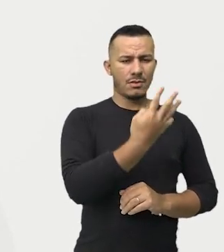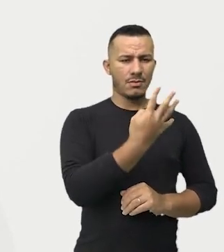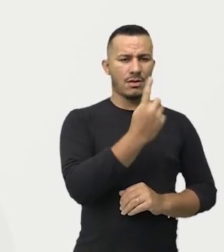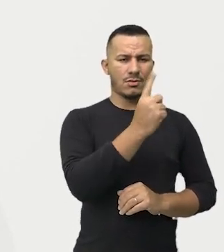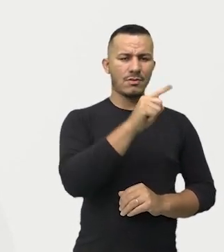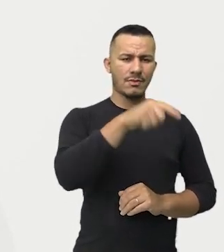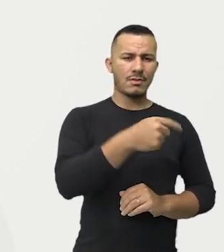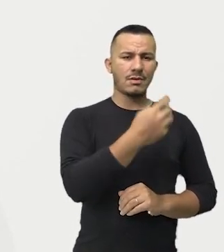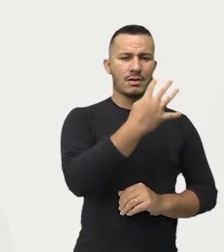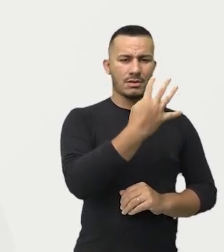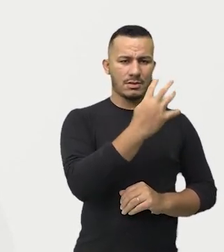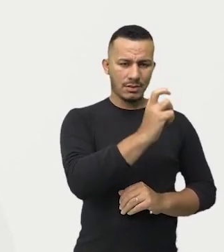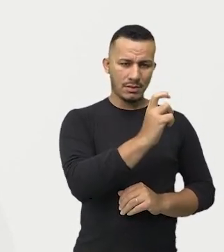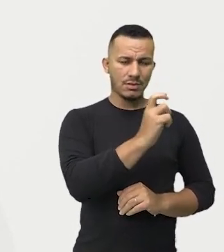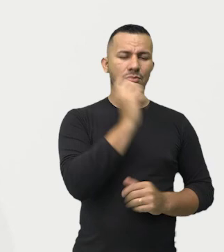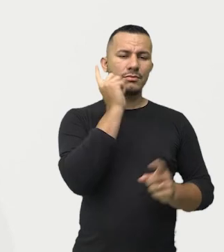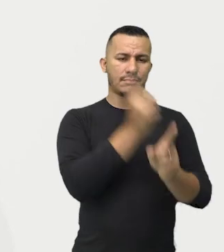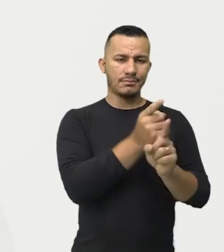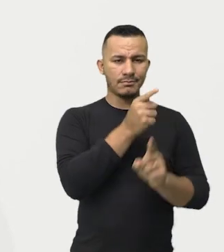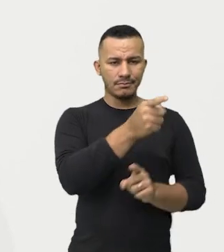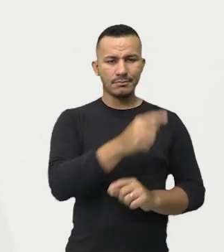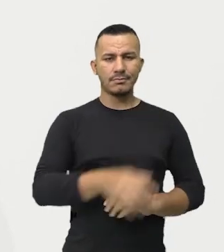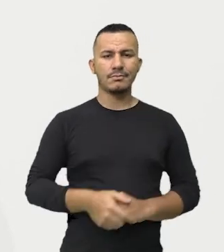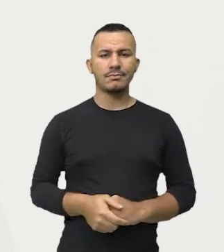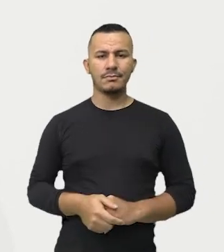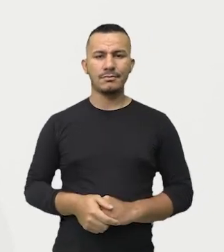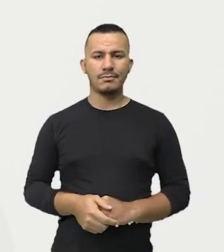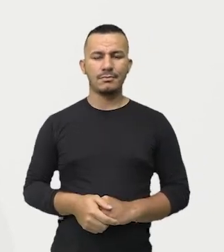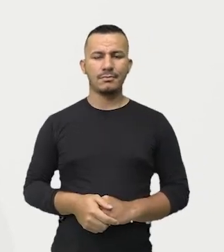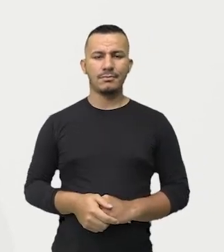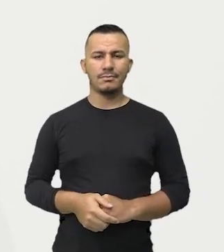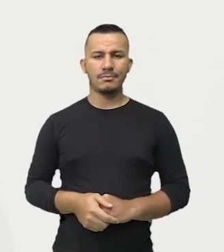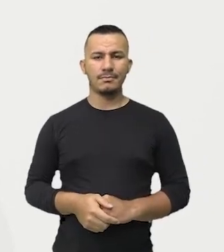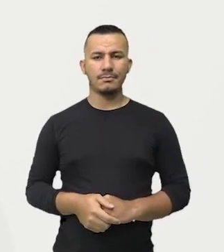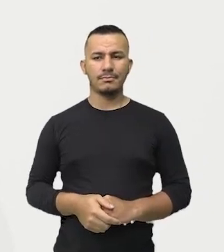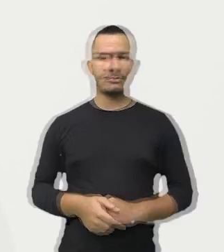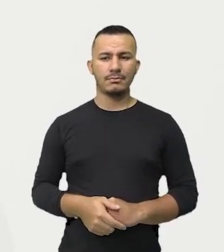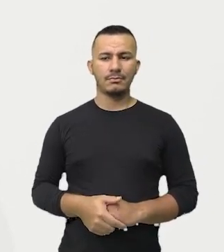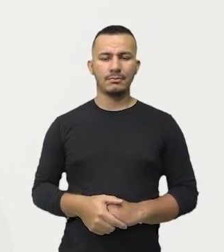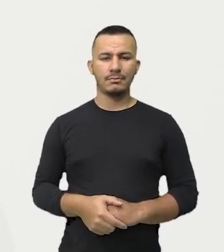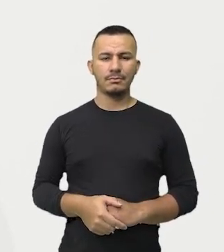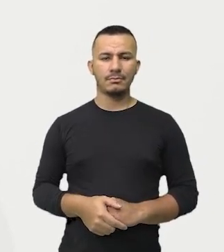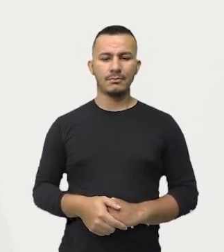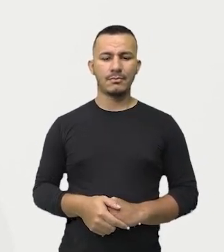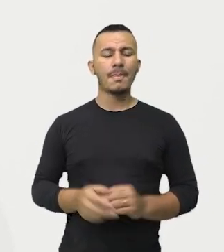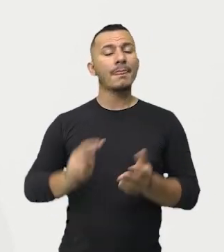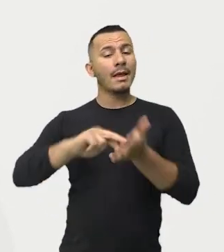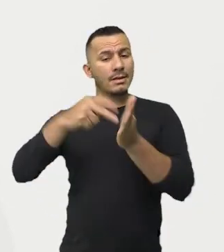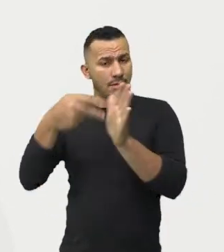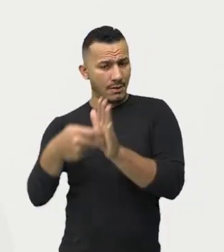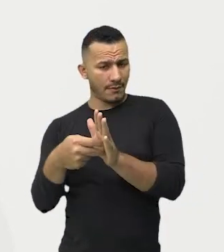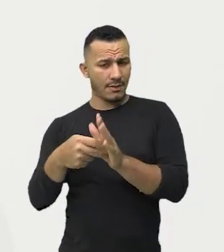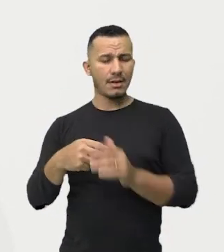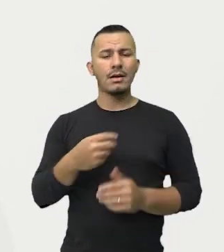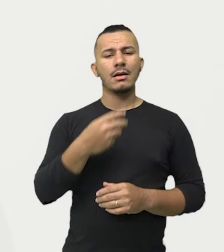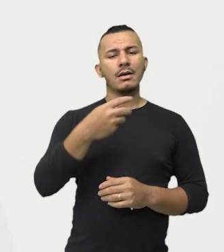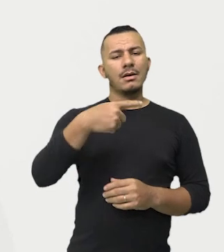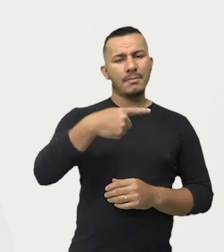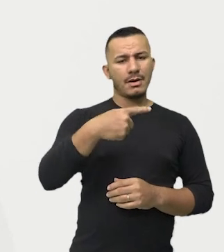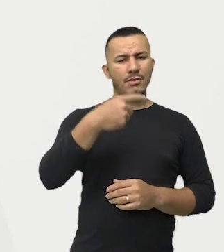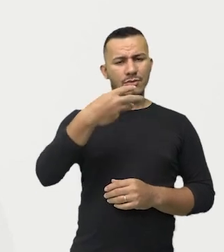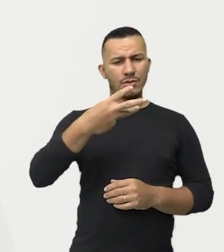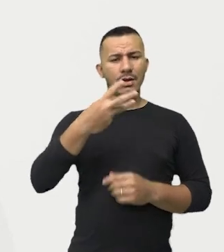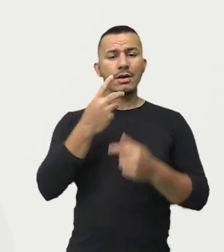1,4 e aqui vai estar o número menos 1,5. que é a mesma coisa que falar menos 3